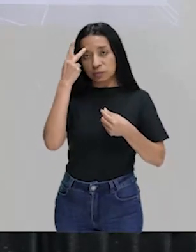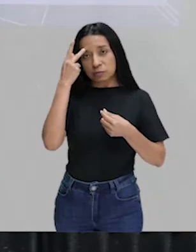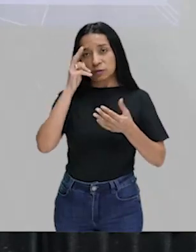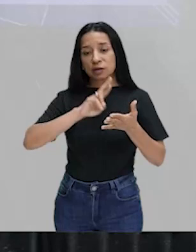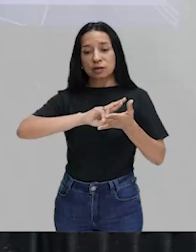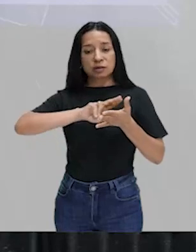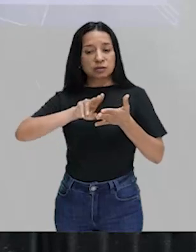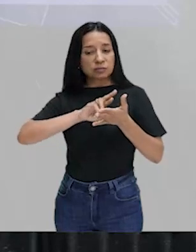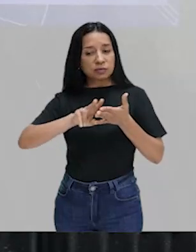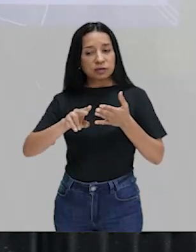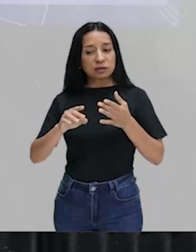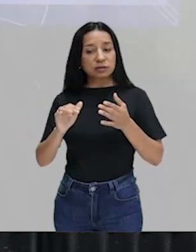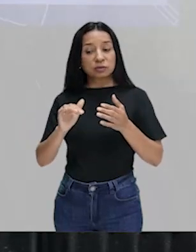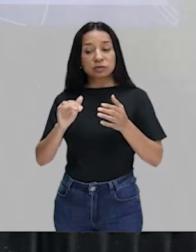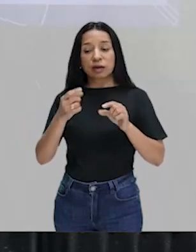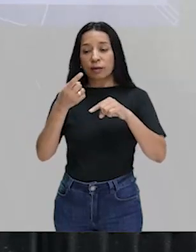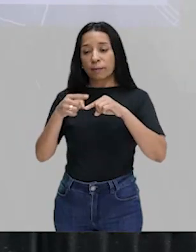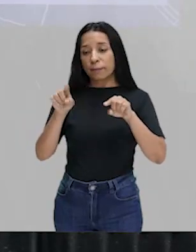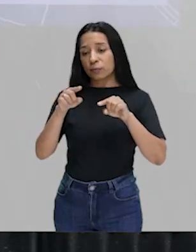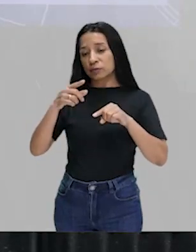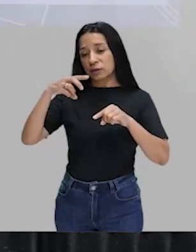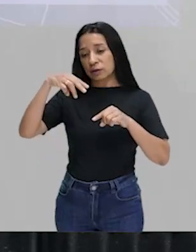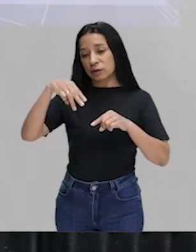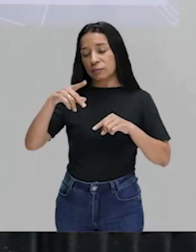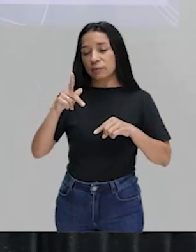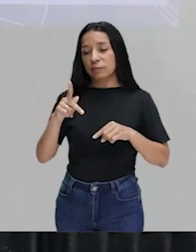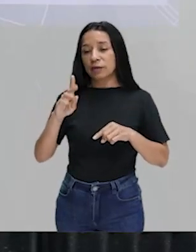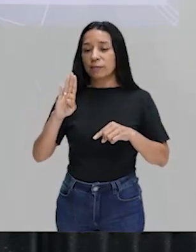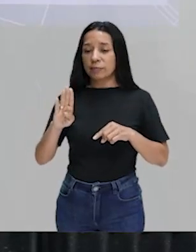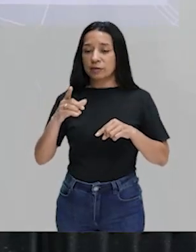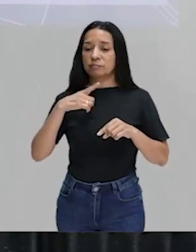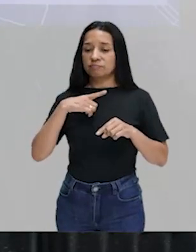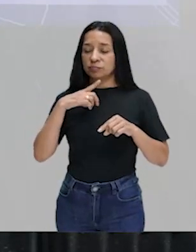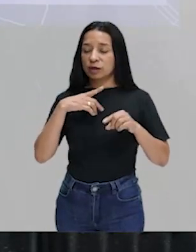diferente dessa música aqui, dessa época da música popular brasileira. Tinha um